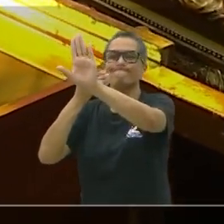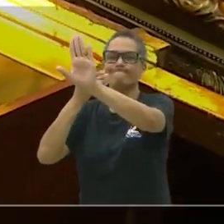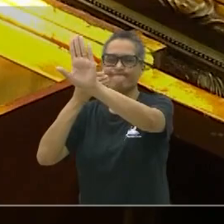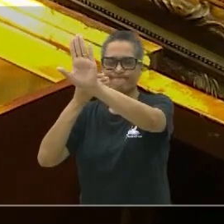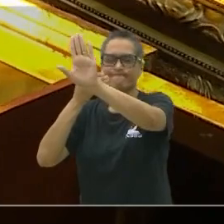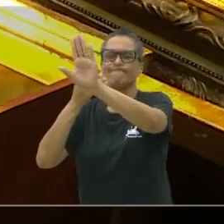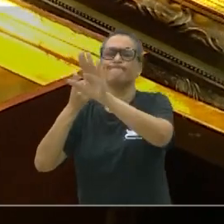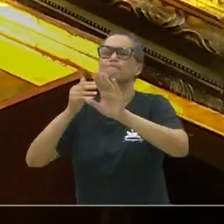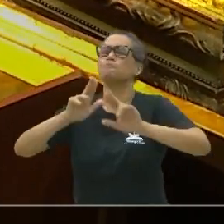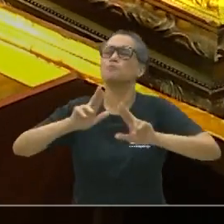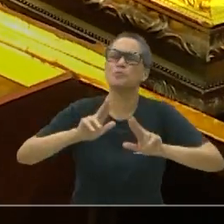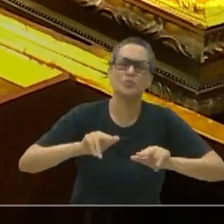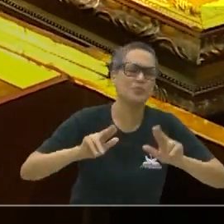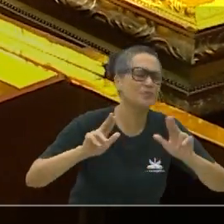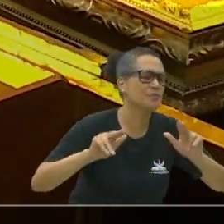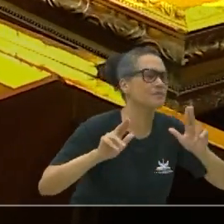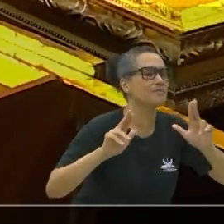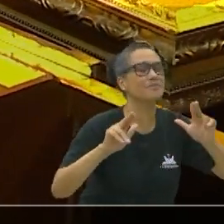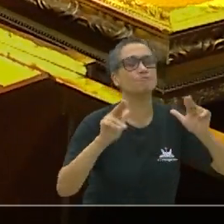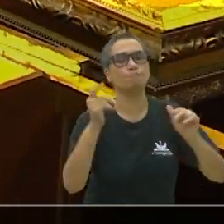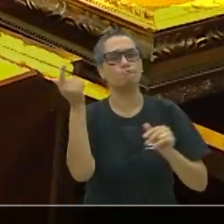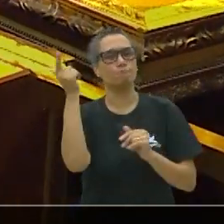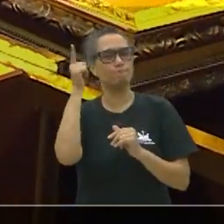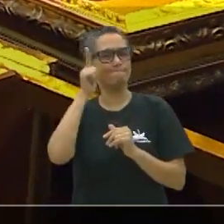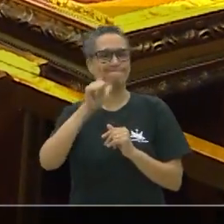Separar e jamais irão